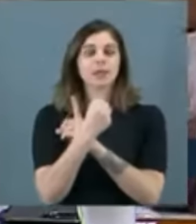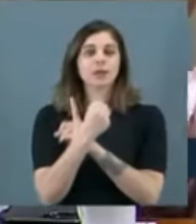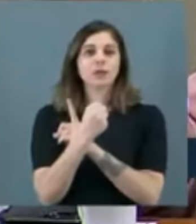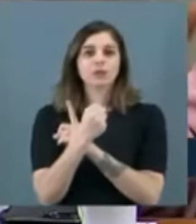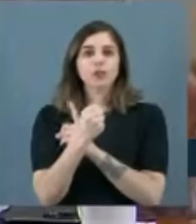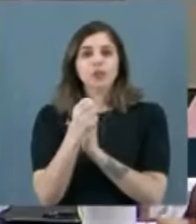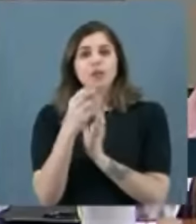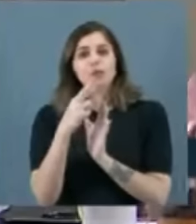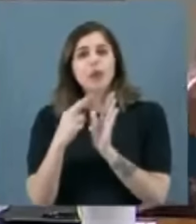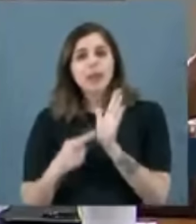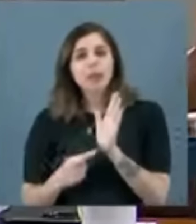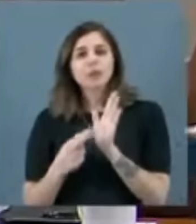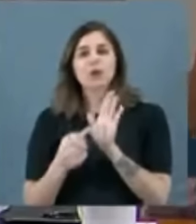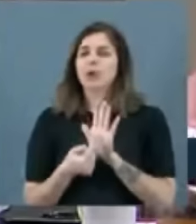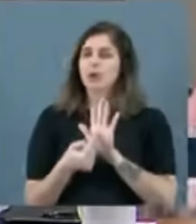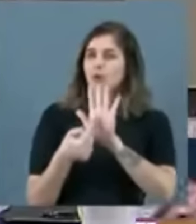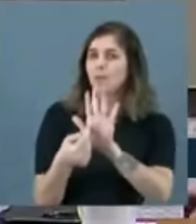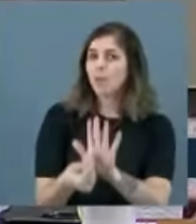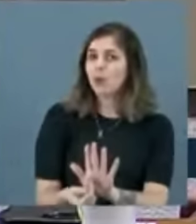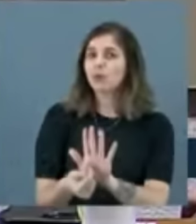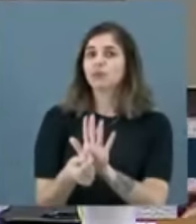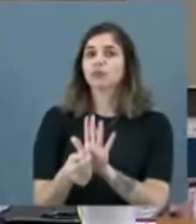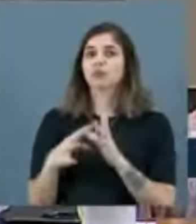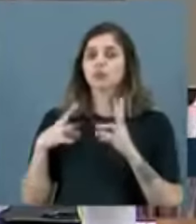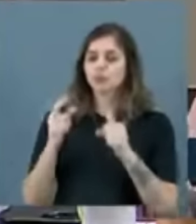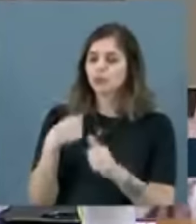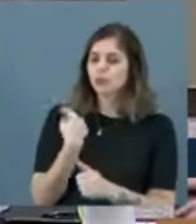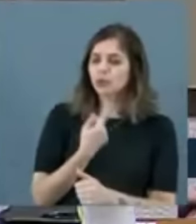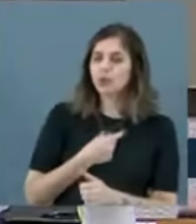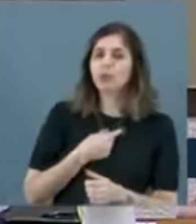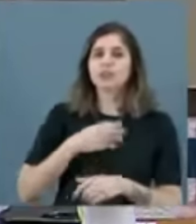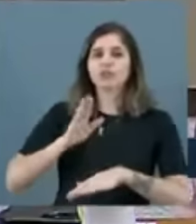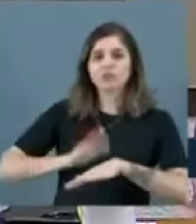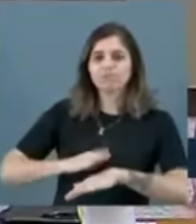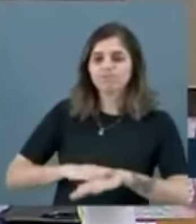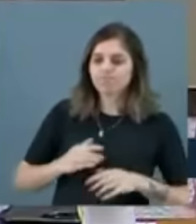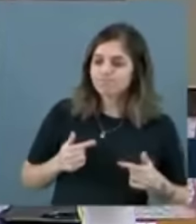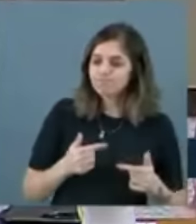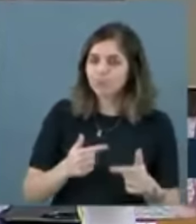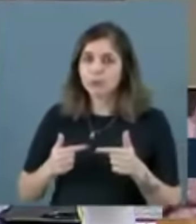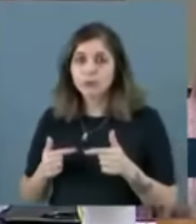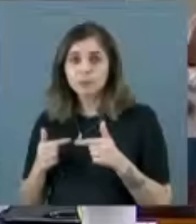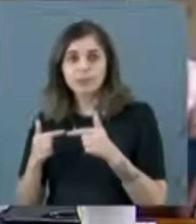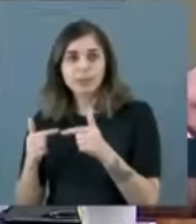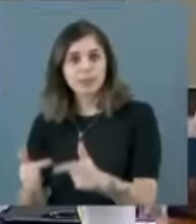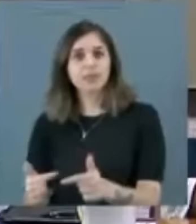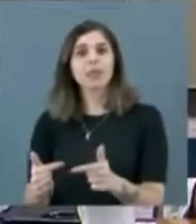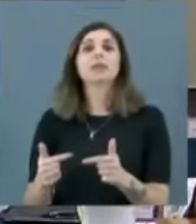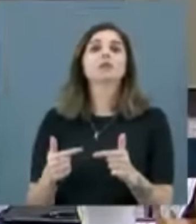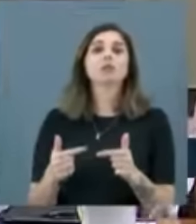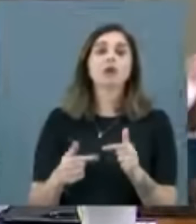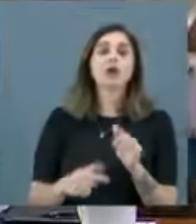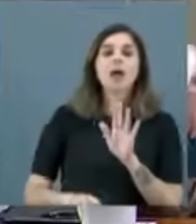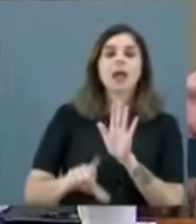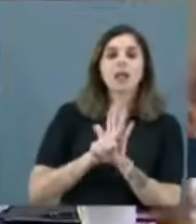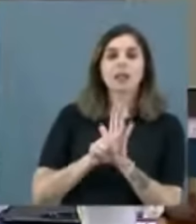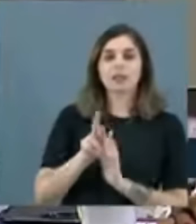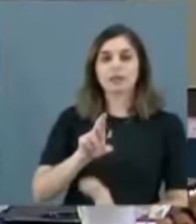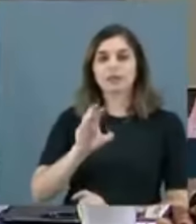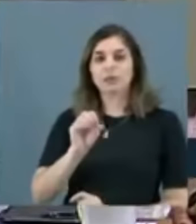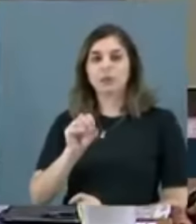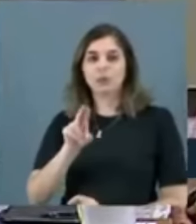uma amostra do que estamos agora fazendo, do fomento que está agora sendo implementado com a Lei Rouanet,